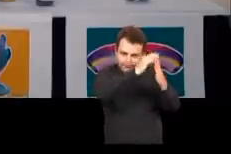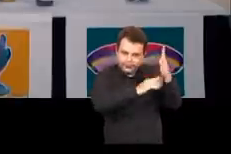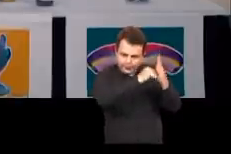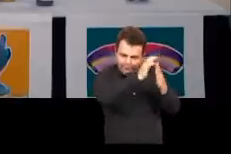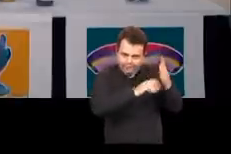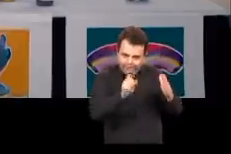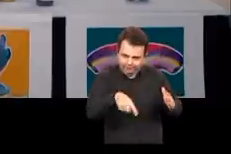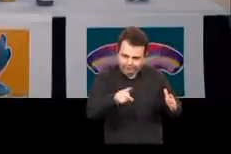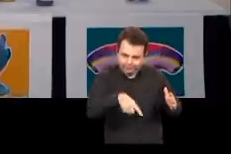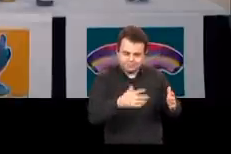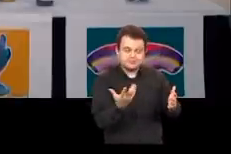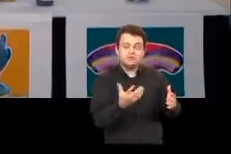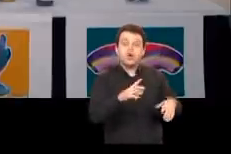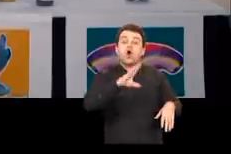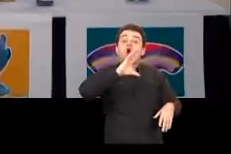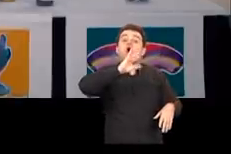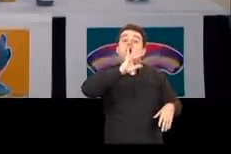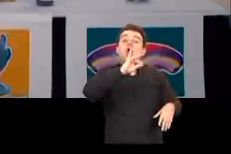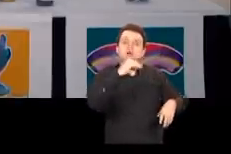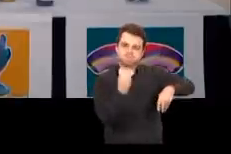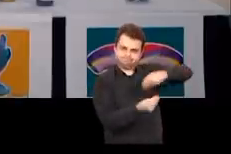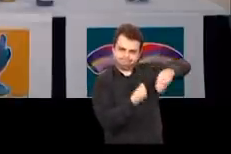Vou acrescentar a cola branca.